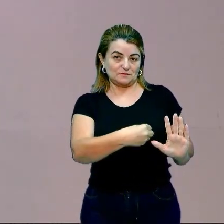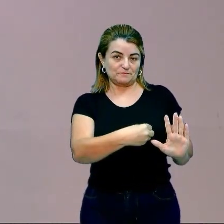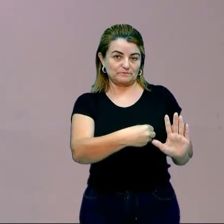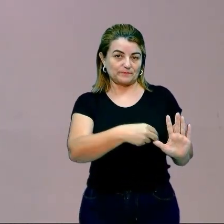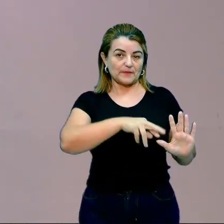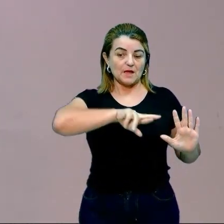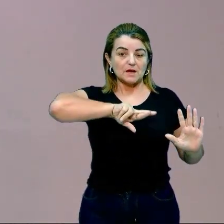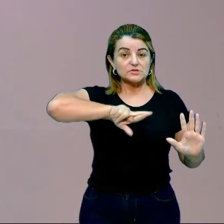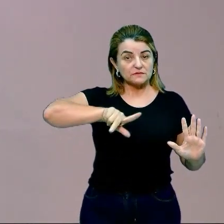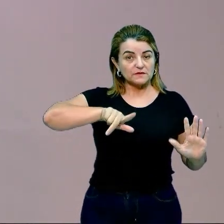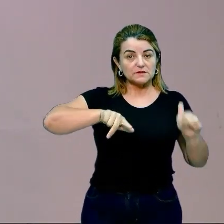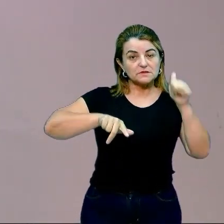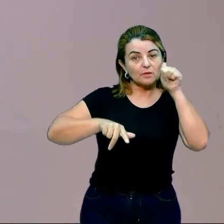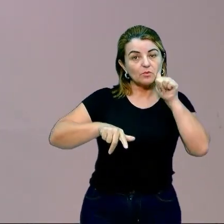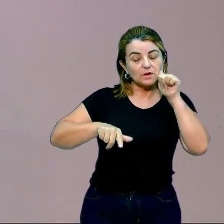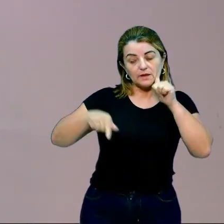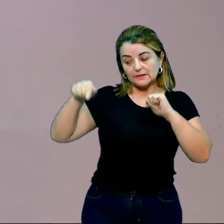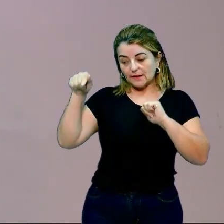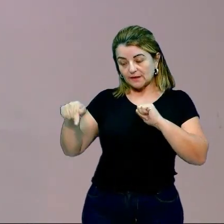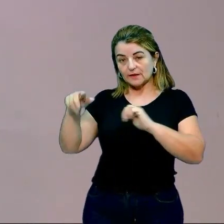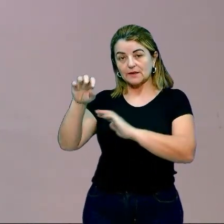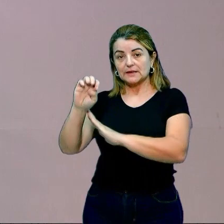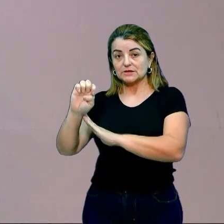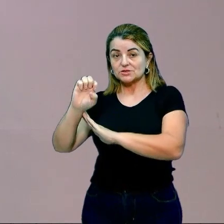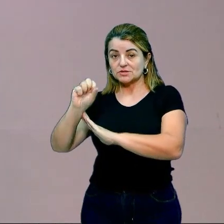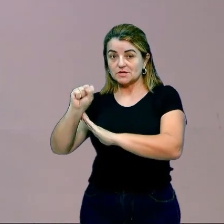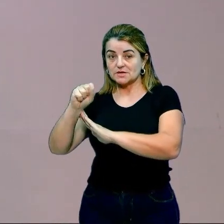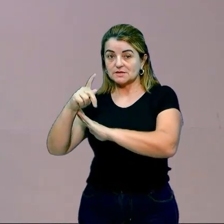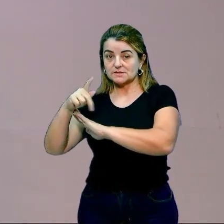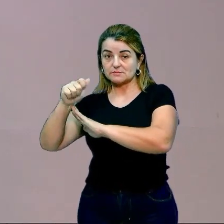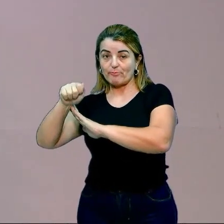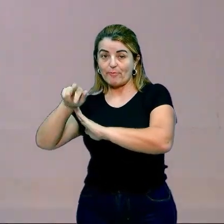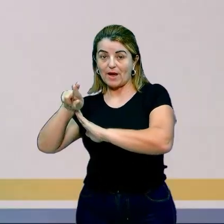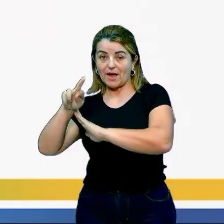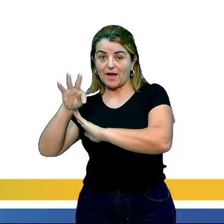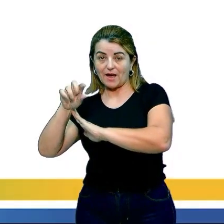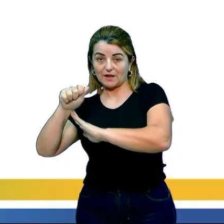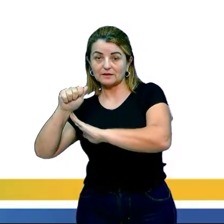Esparta Que Nós também vamos falar das mulheres em Esparta